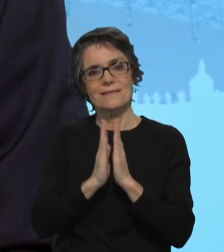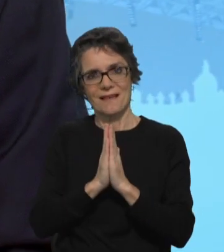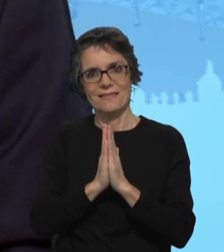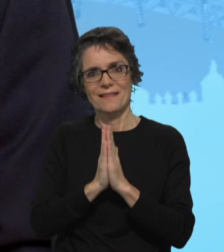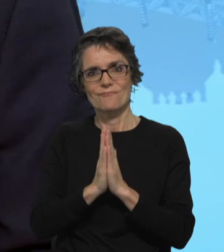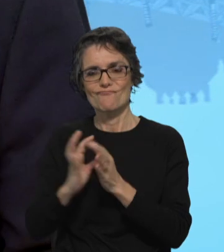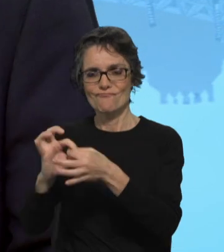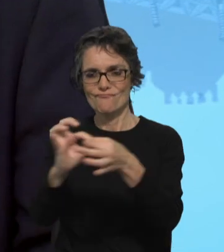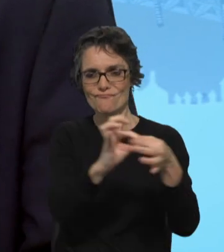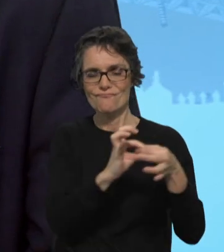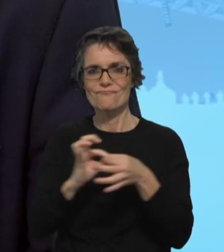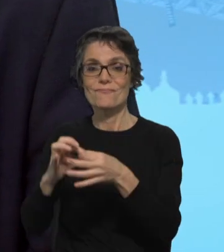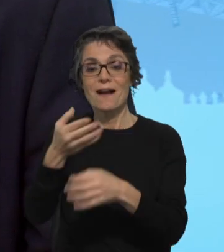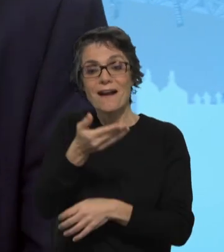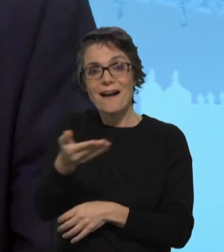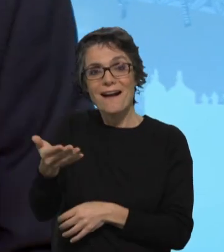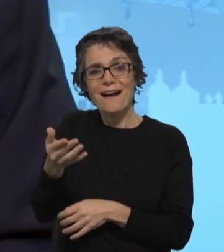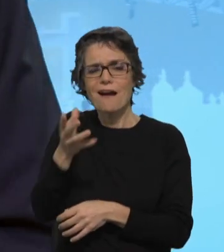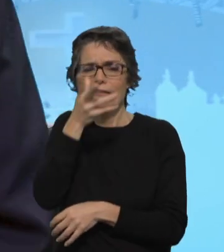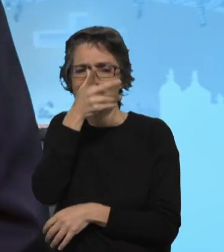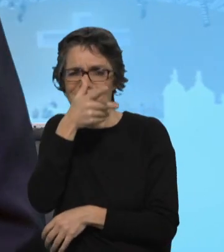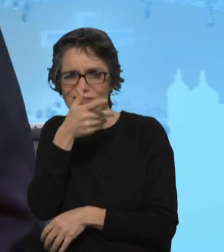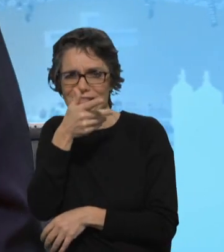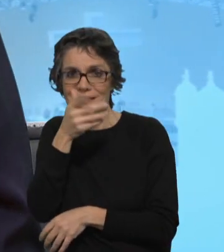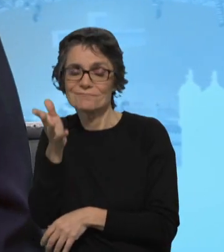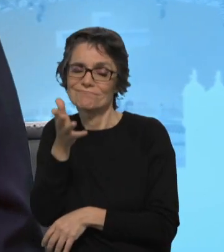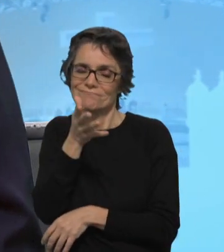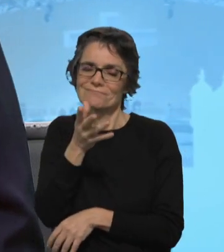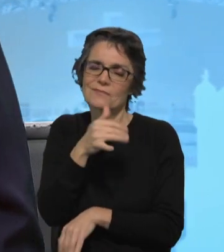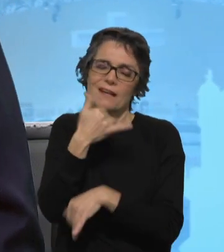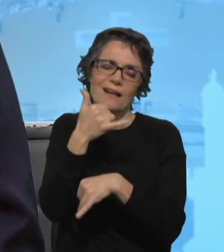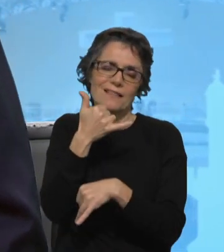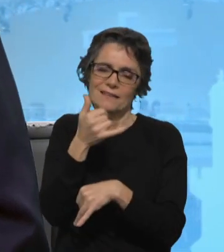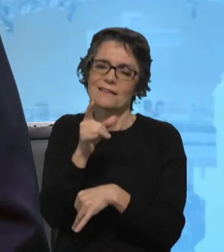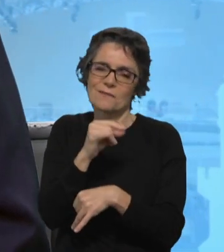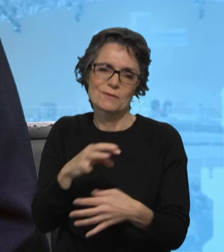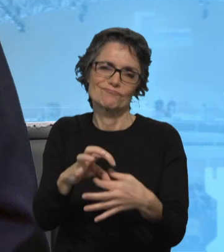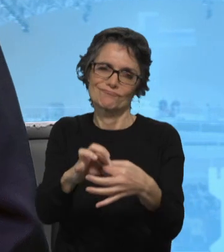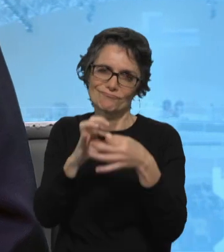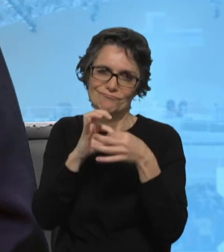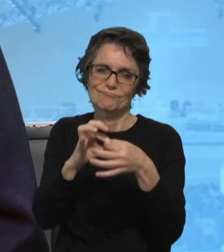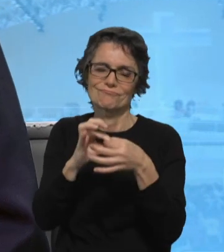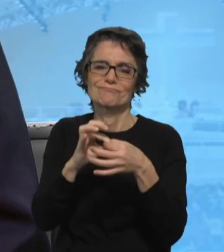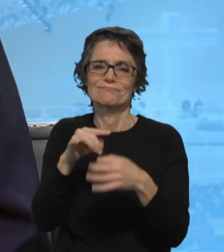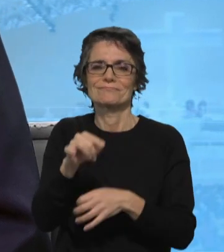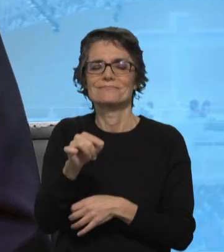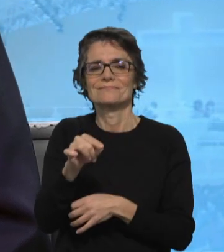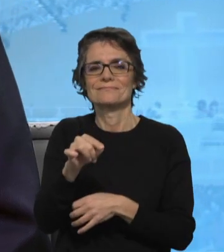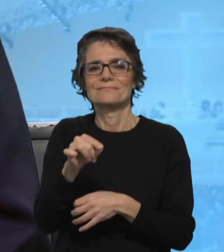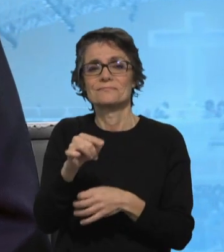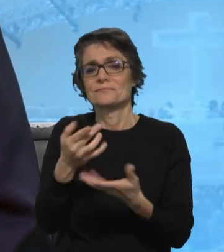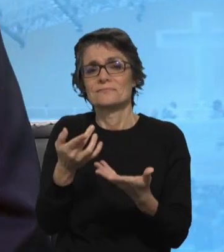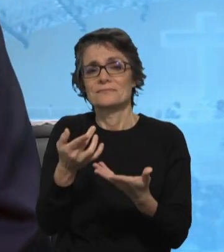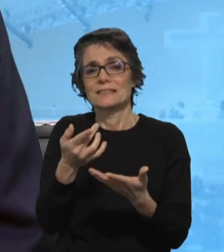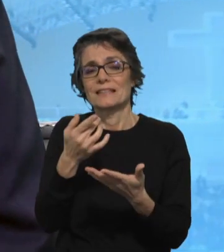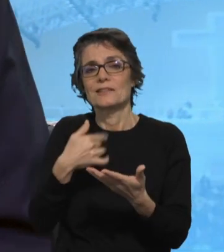relação, por este jogo entre tristeza, mas também pela grande alegria que está, de alguma maneira,